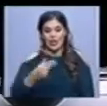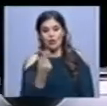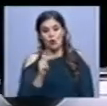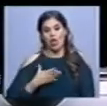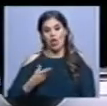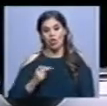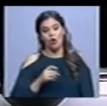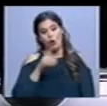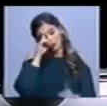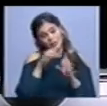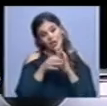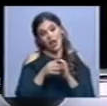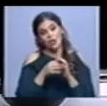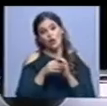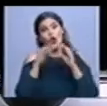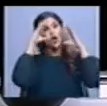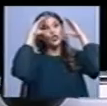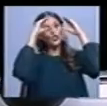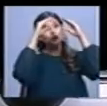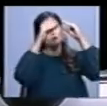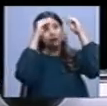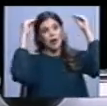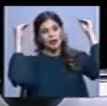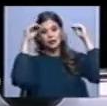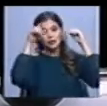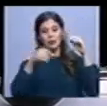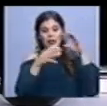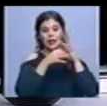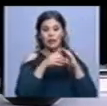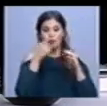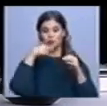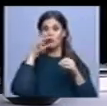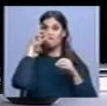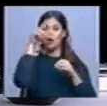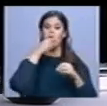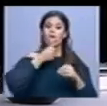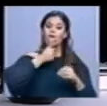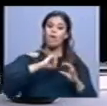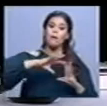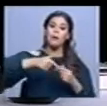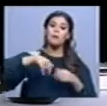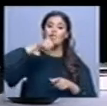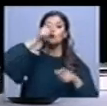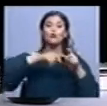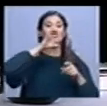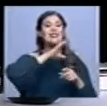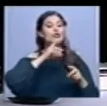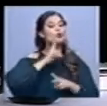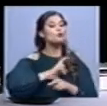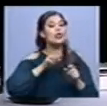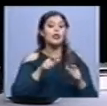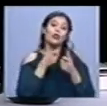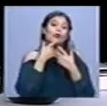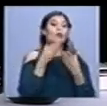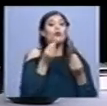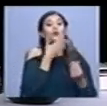como precisamente para futuras missões humanas a Marte. Mas os cientistas que fizeram esta descoberta dizem: isto é tudo muito bonito, mas